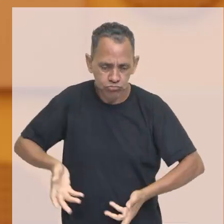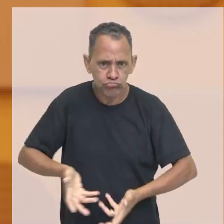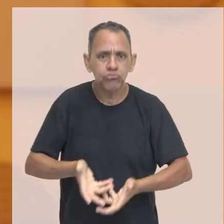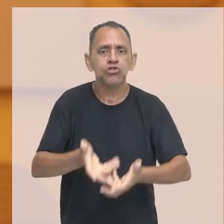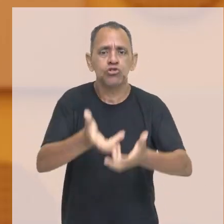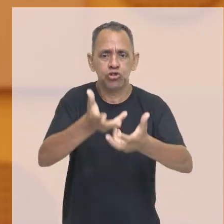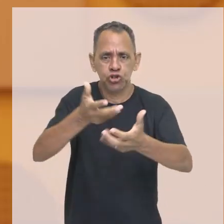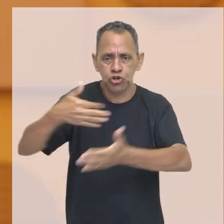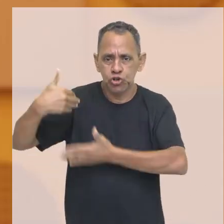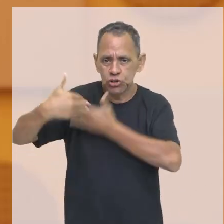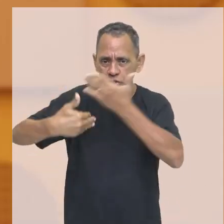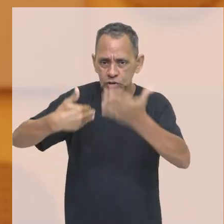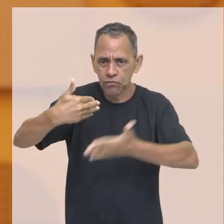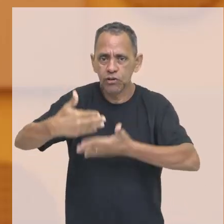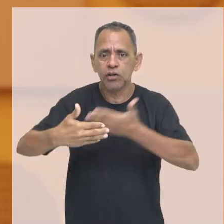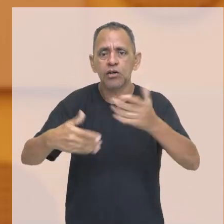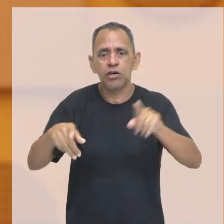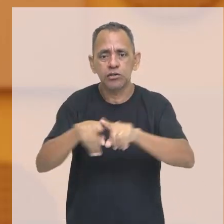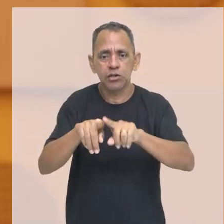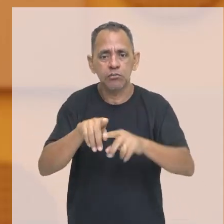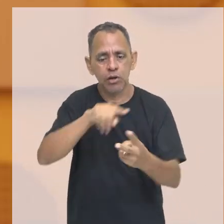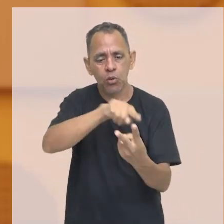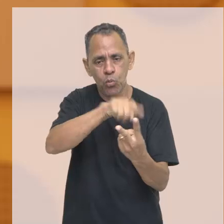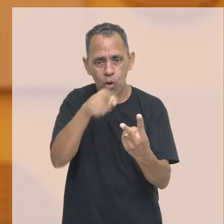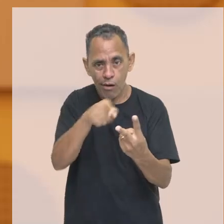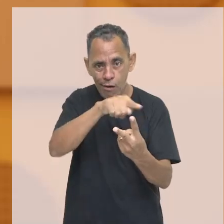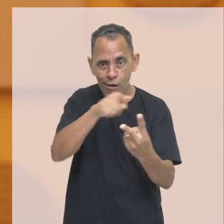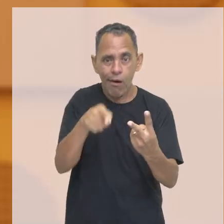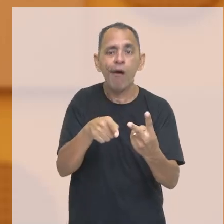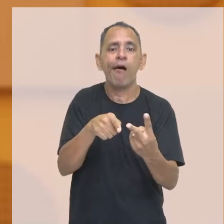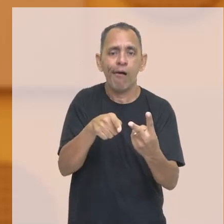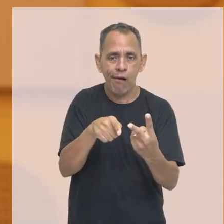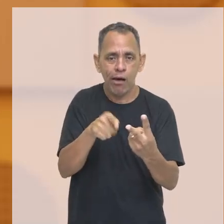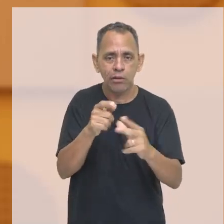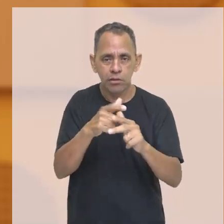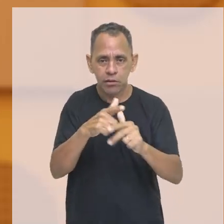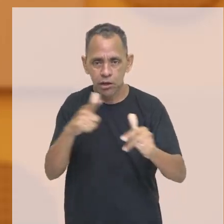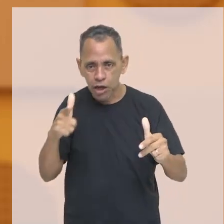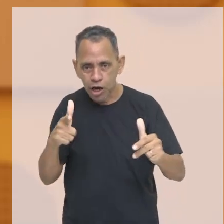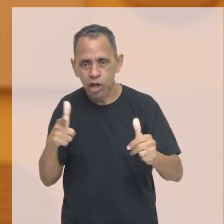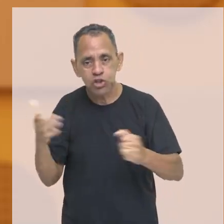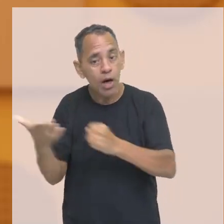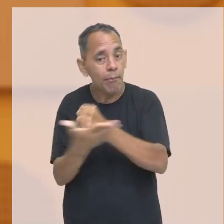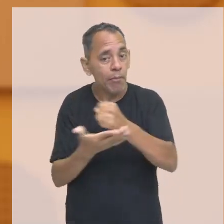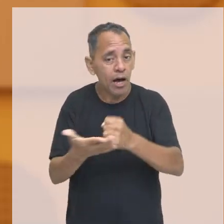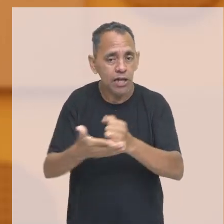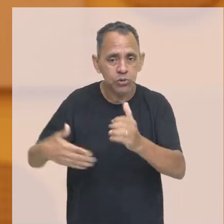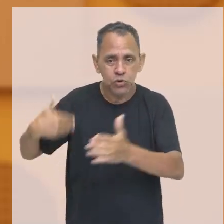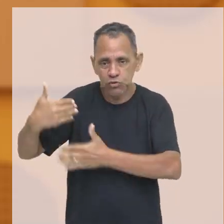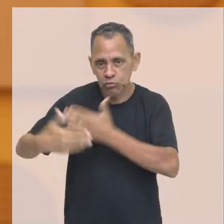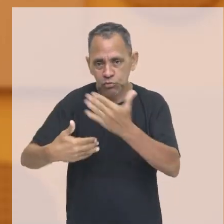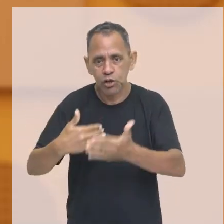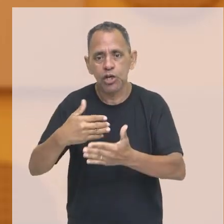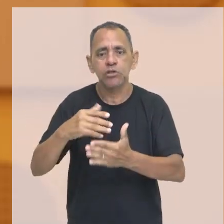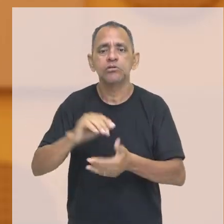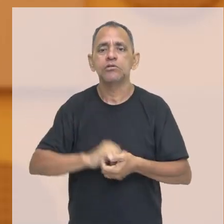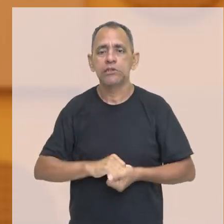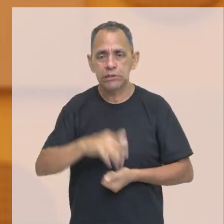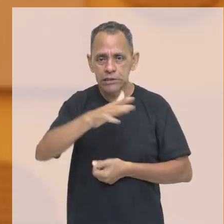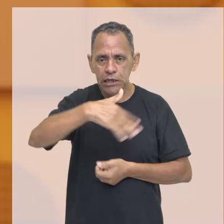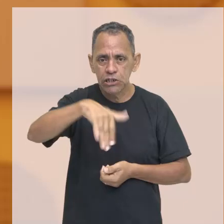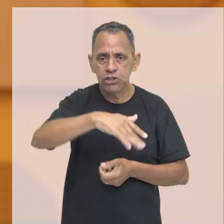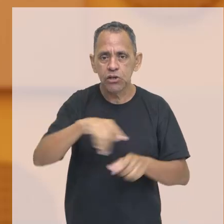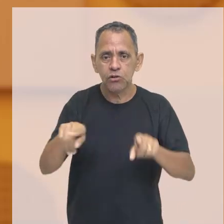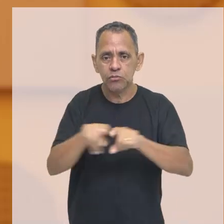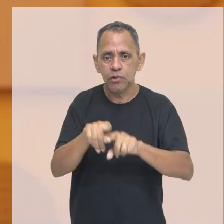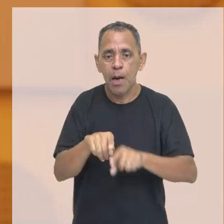estimulado o desenvolvimento de duas grandes autarquias que viriam ser pilares para o desenvolvimento da região. Primeiramente o